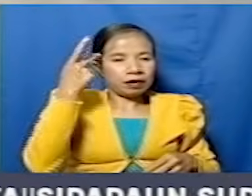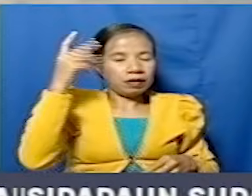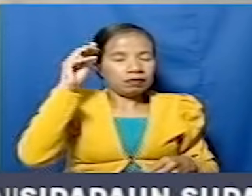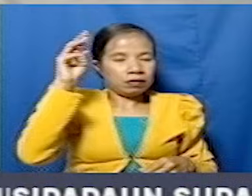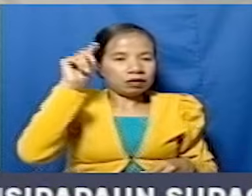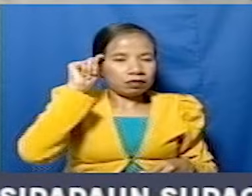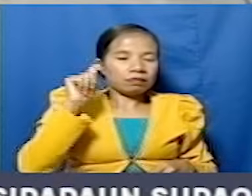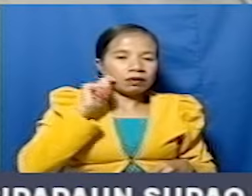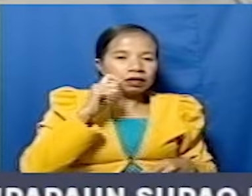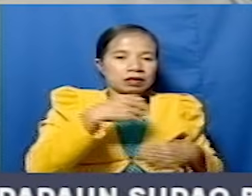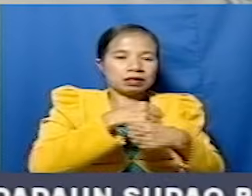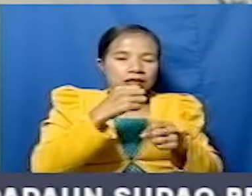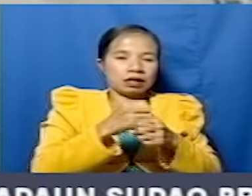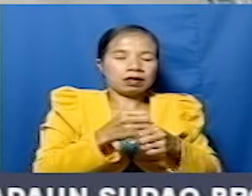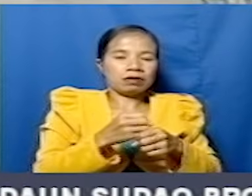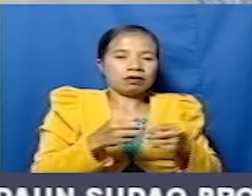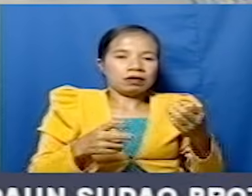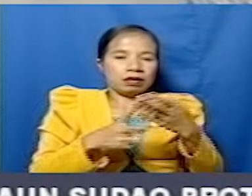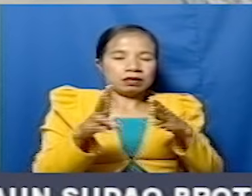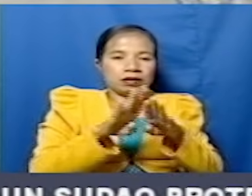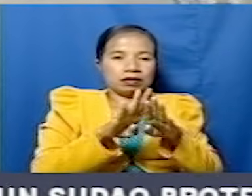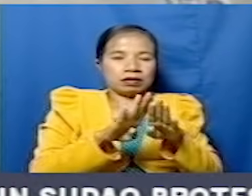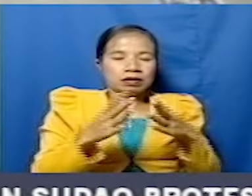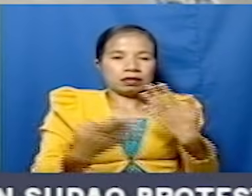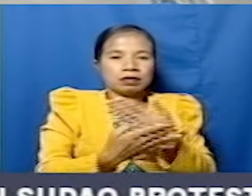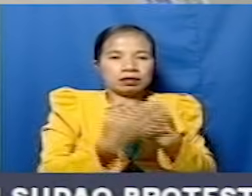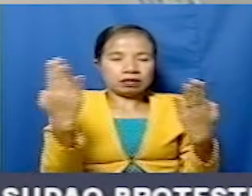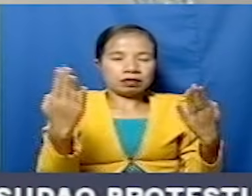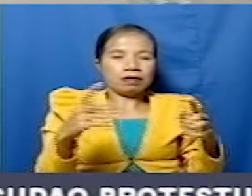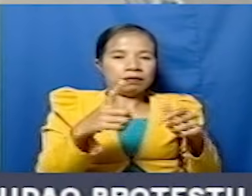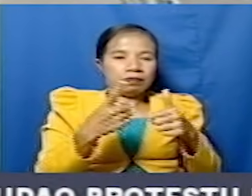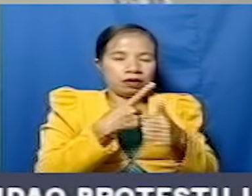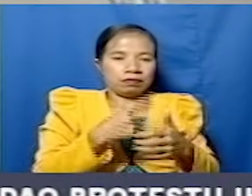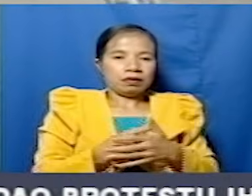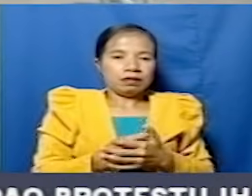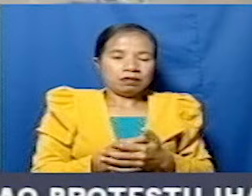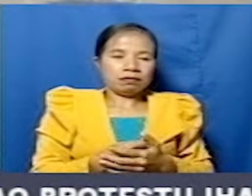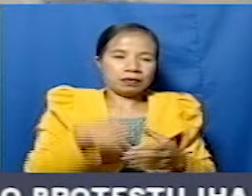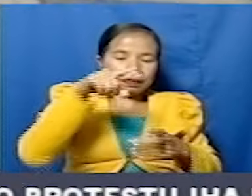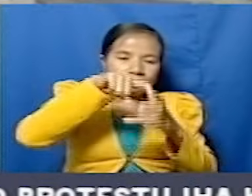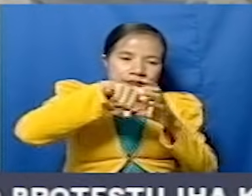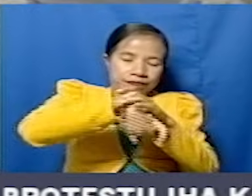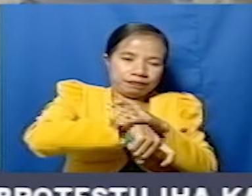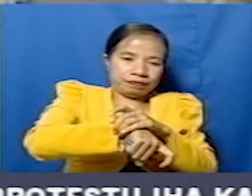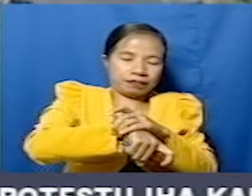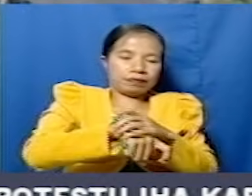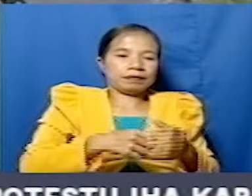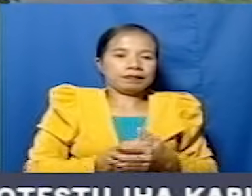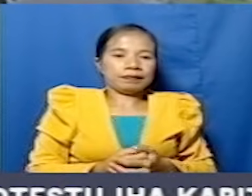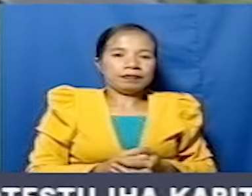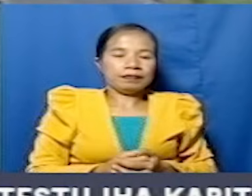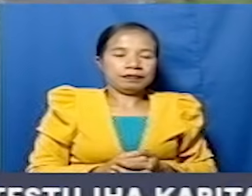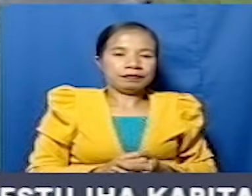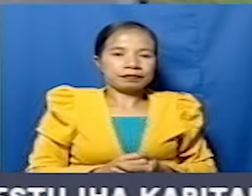Taur Matan Ruak se halo lansamentu dahuluk by iha perfurasaun mina